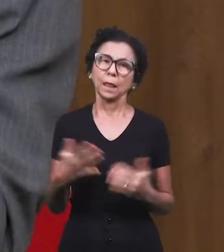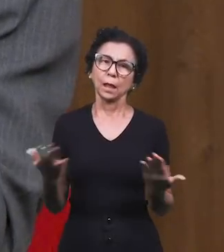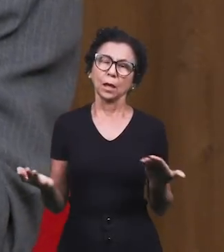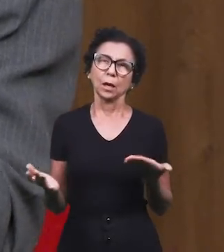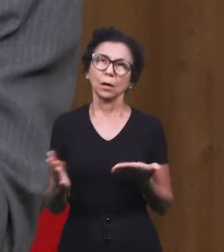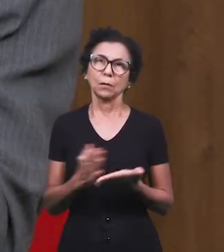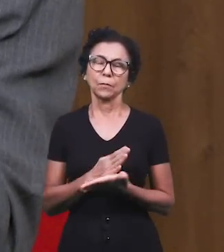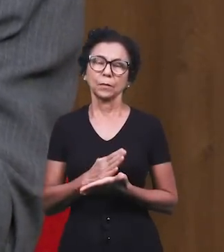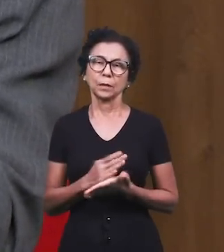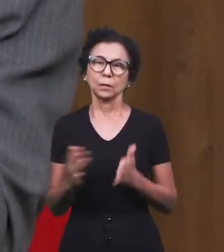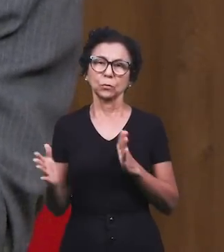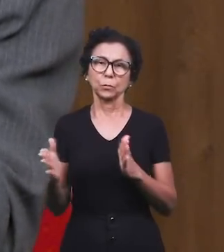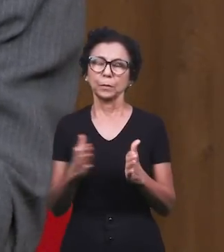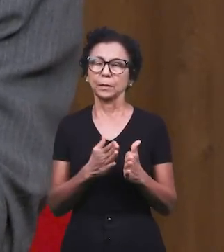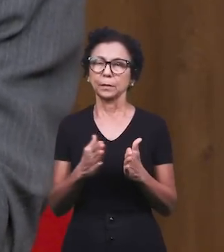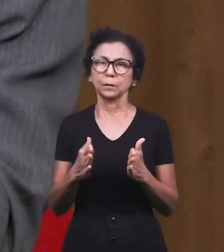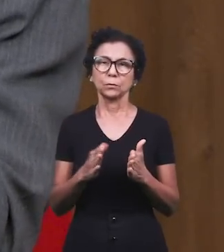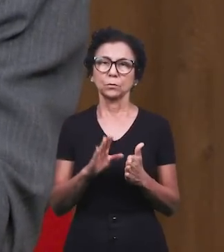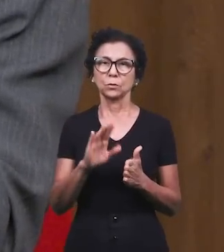controvérsia do templo de Herodes, né?